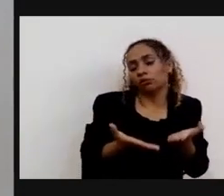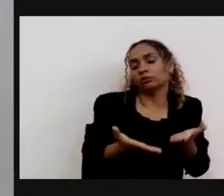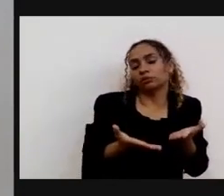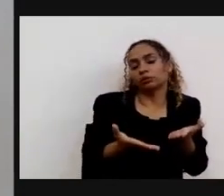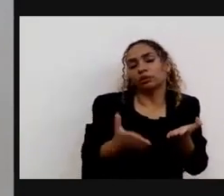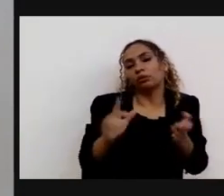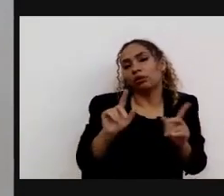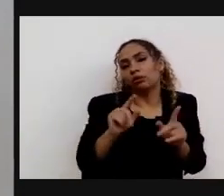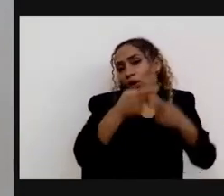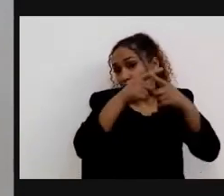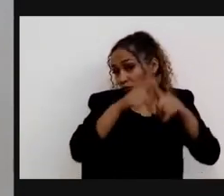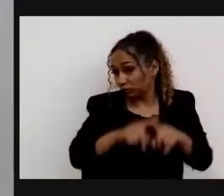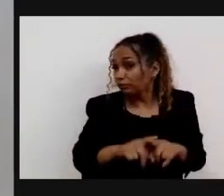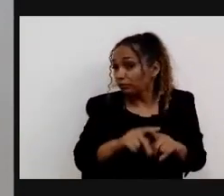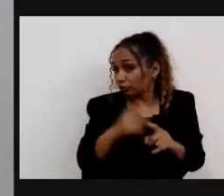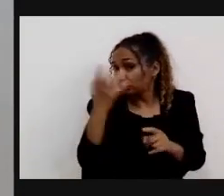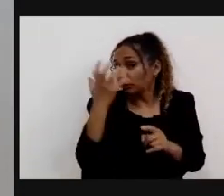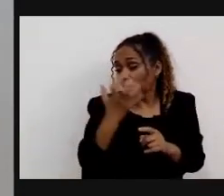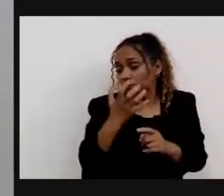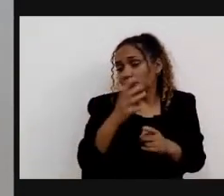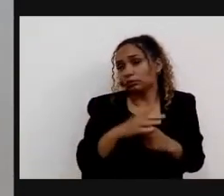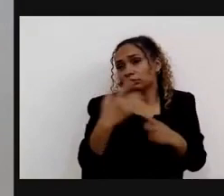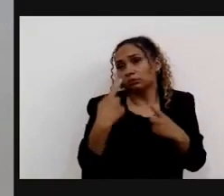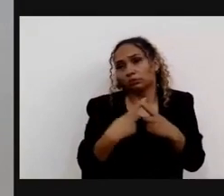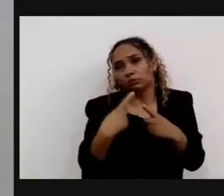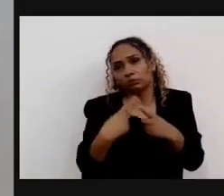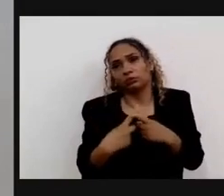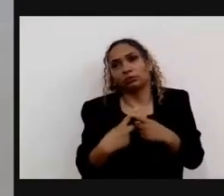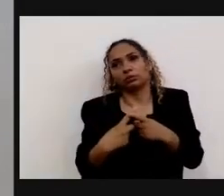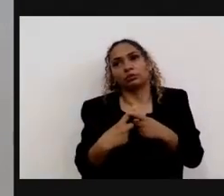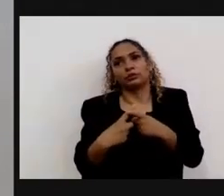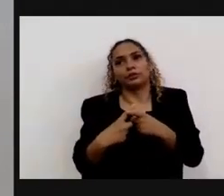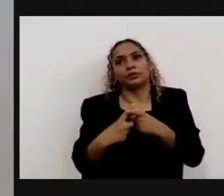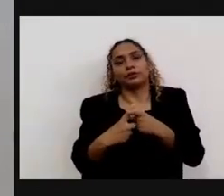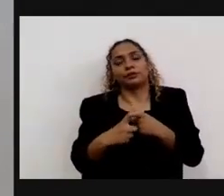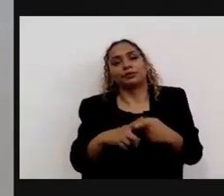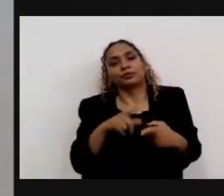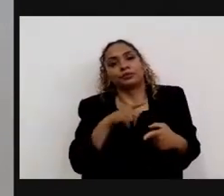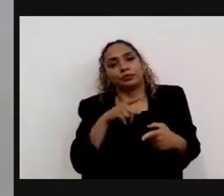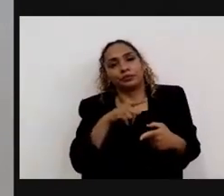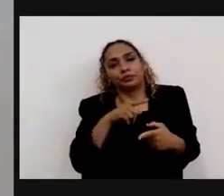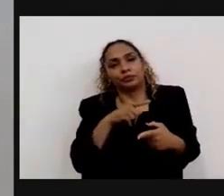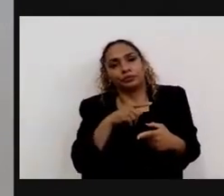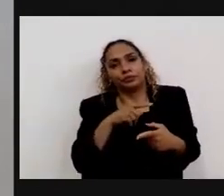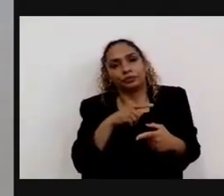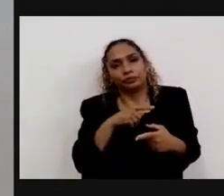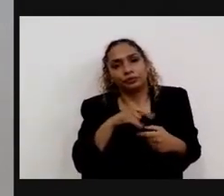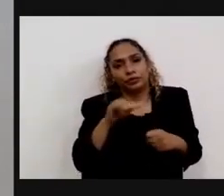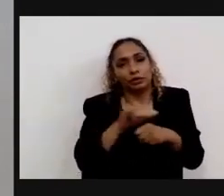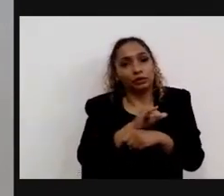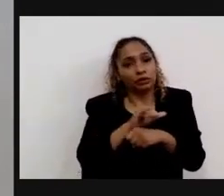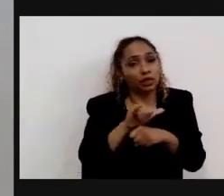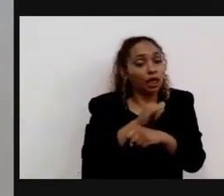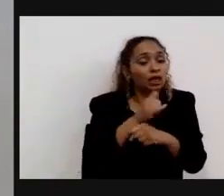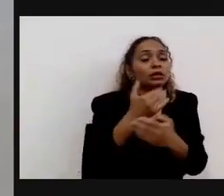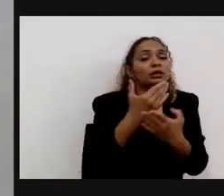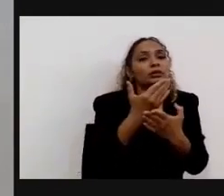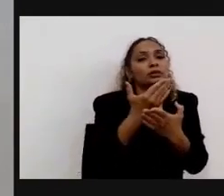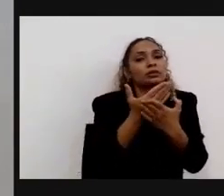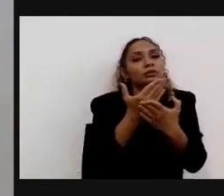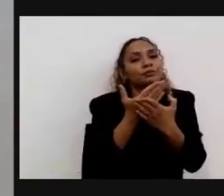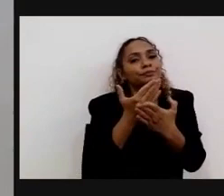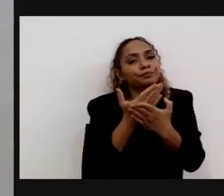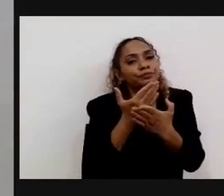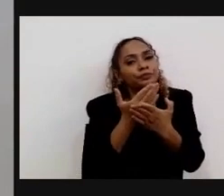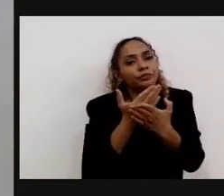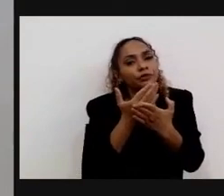Desafio grande Porque também tem uma medida nos estudos somente da Ciência